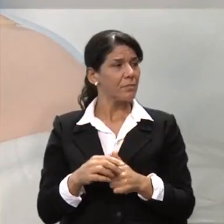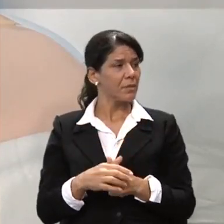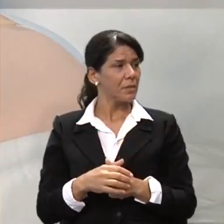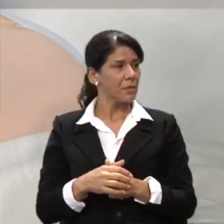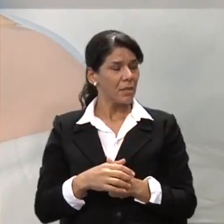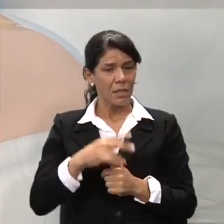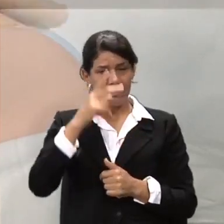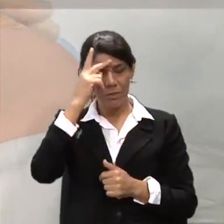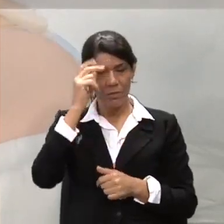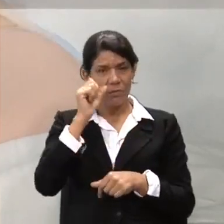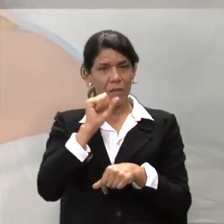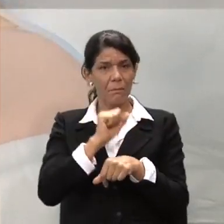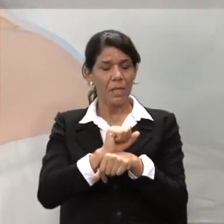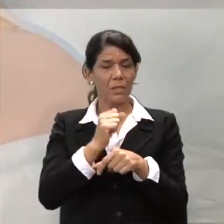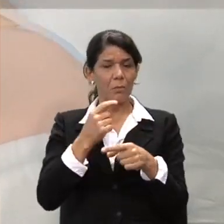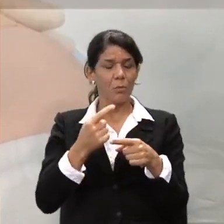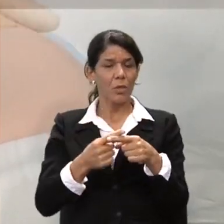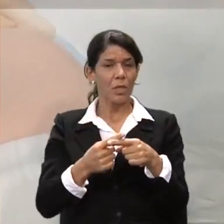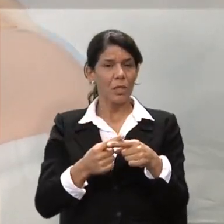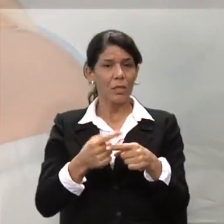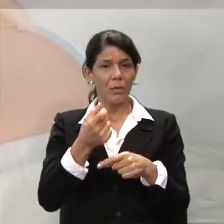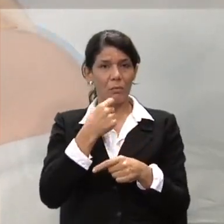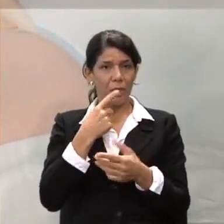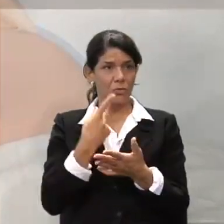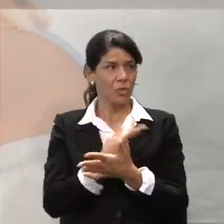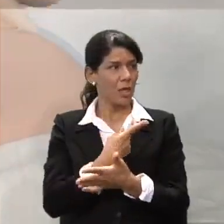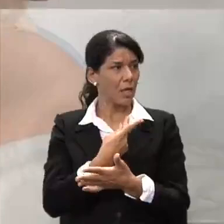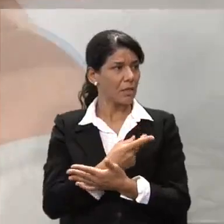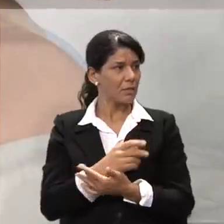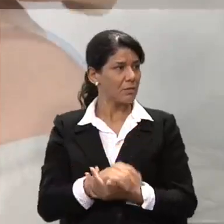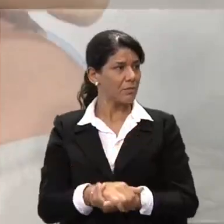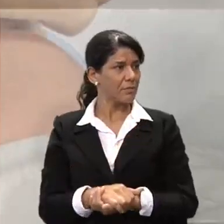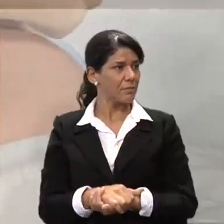ficar paralisado por conta de administração incorreta.